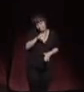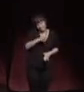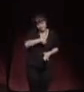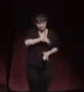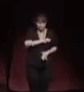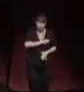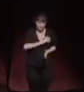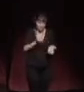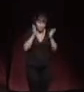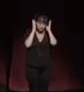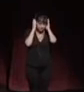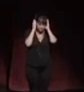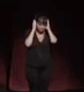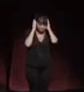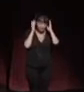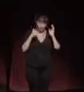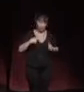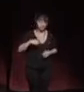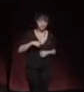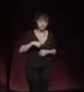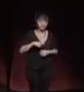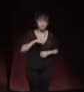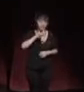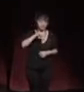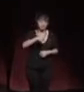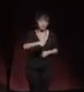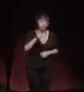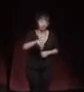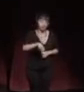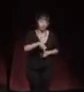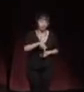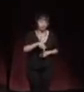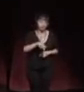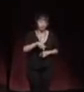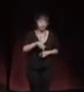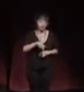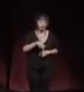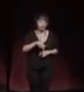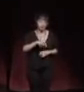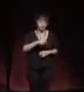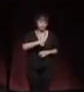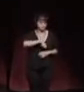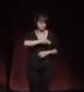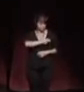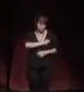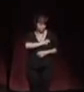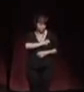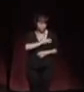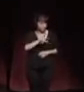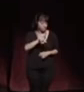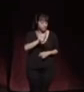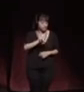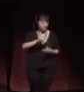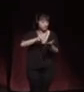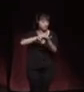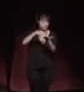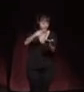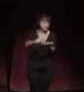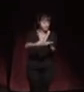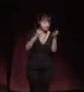mas como a minha língua materna é o português, a que eu vou me comunicar é essa, vocês vão me ouvir através da tradução